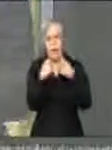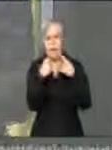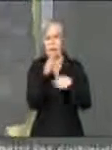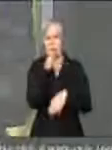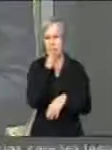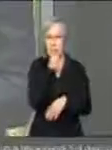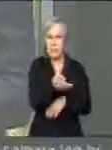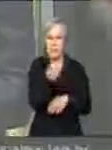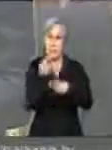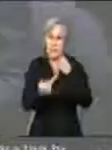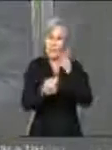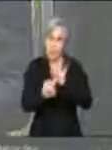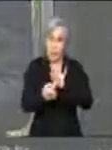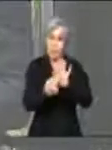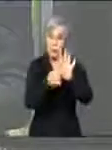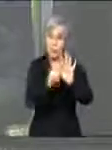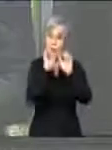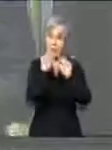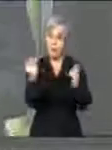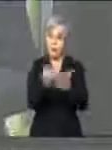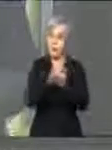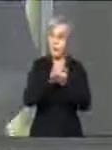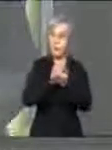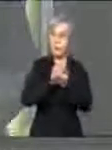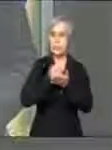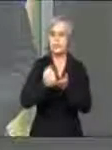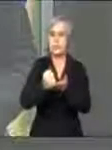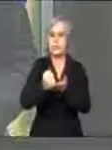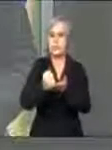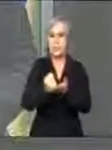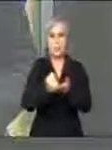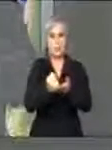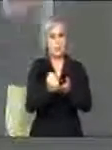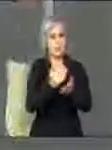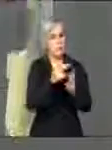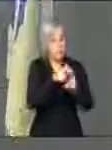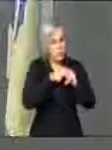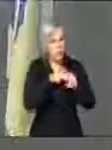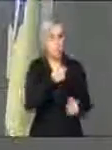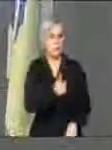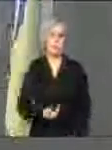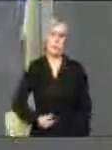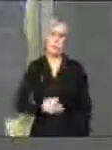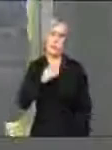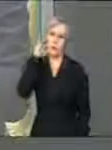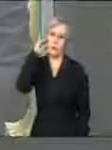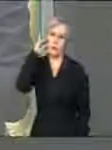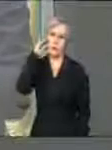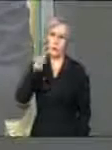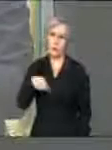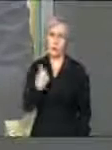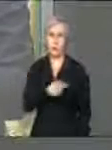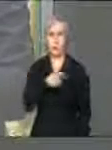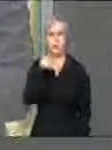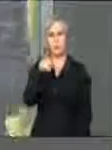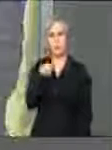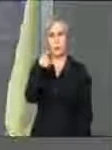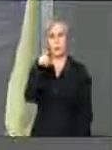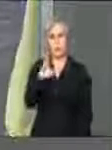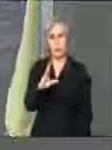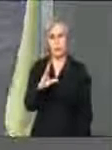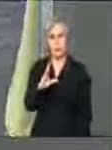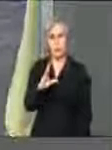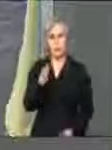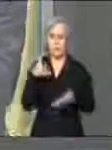as consequências trágicas do governo Dilma Rousseff. Nós do PSDB atuamos